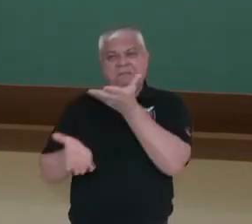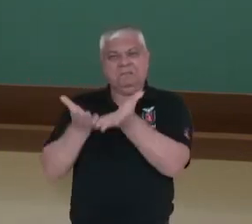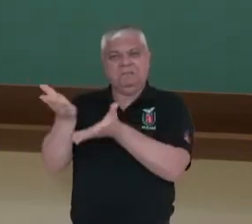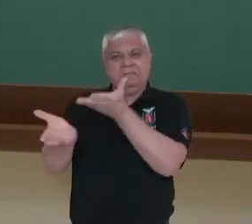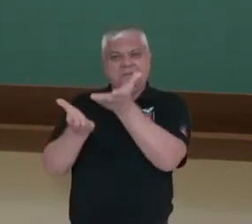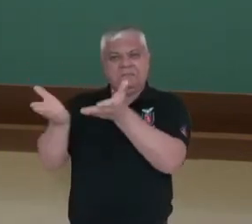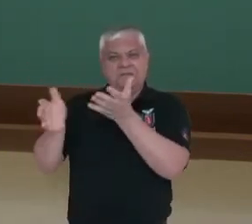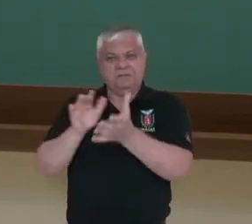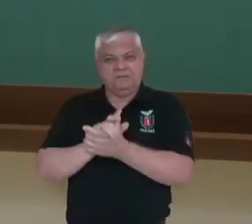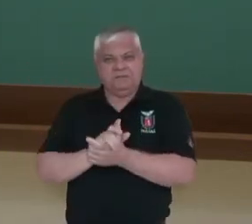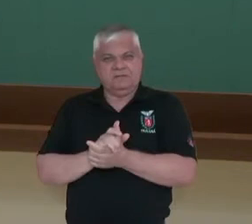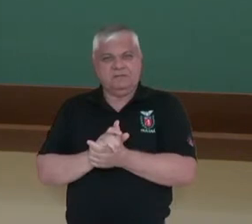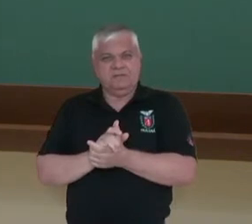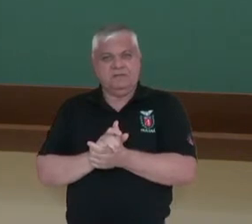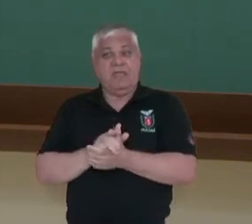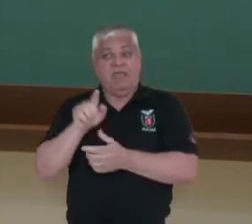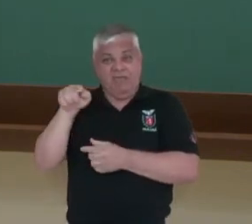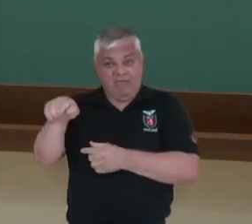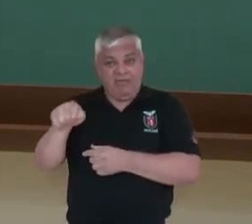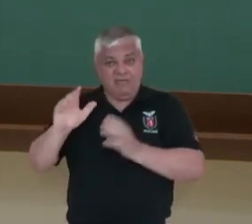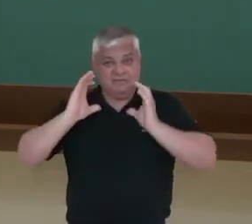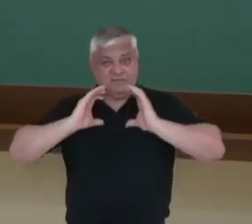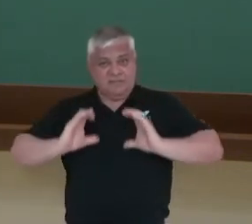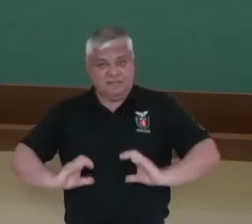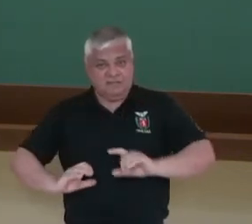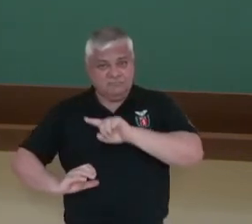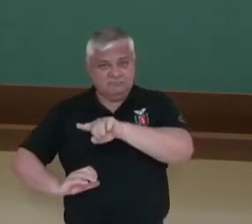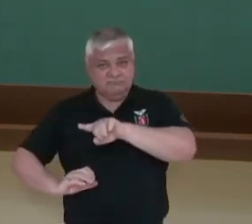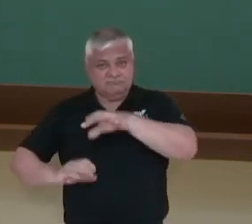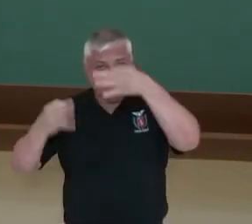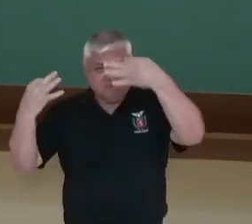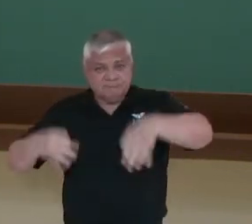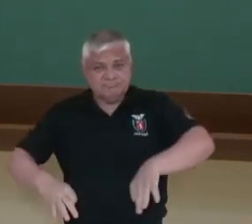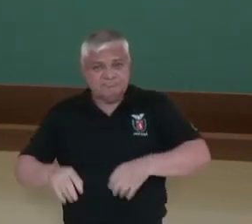essas pessoas seriam cidadãos de maneira